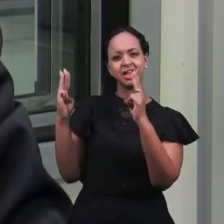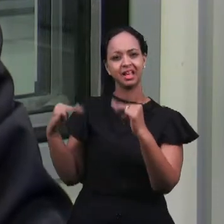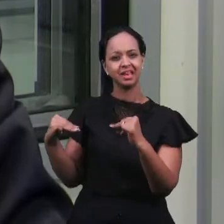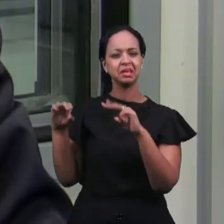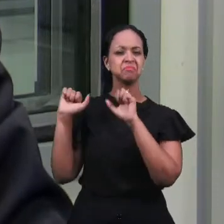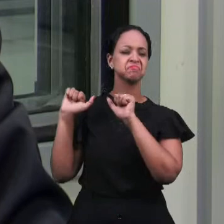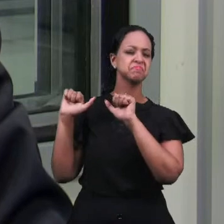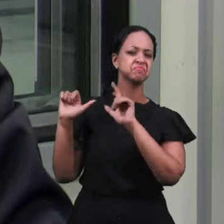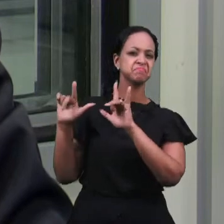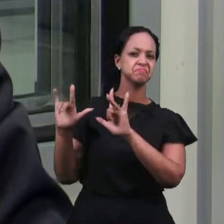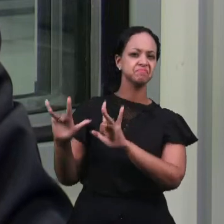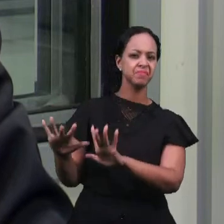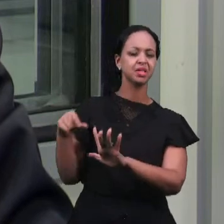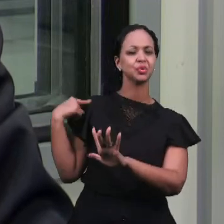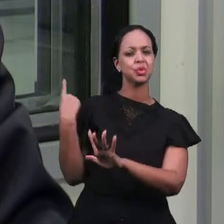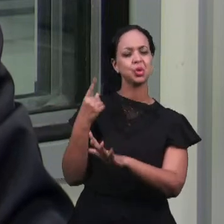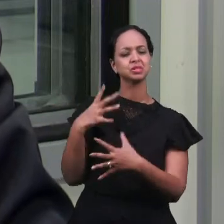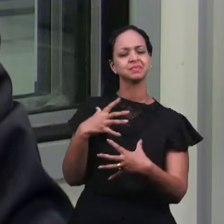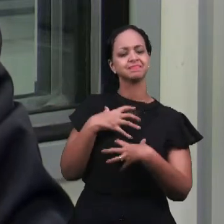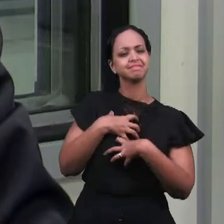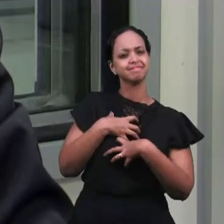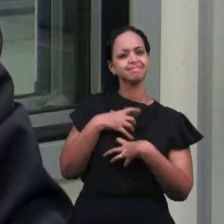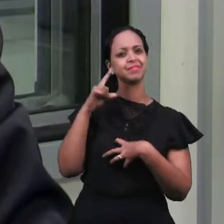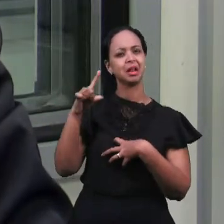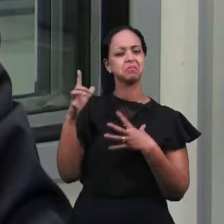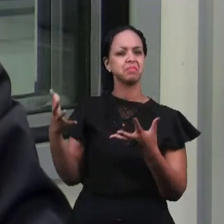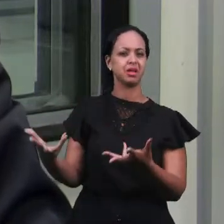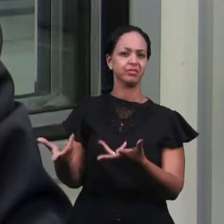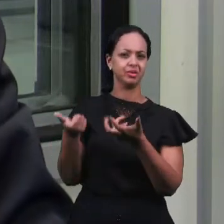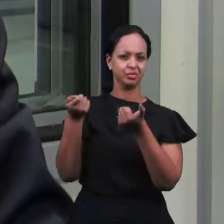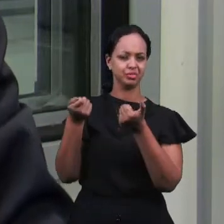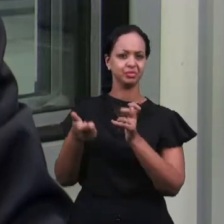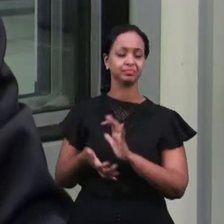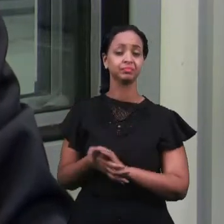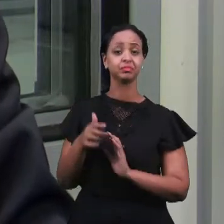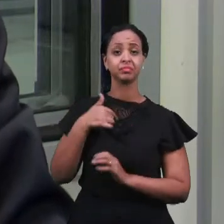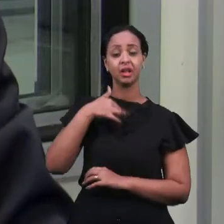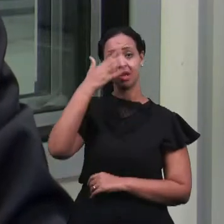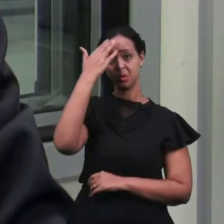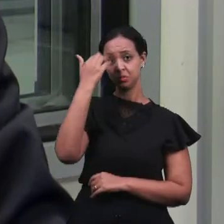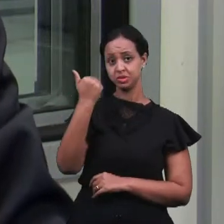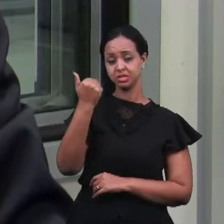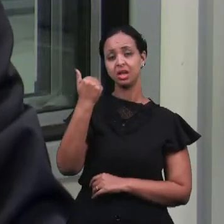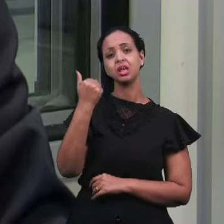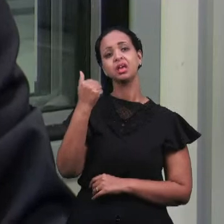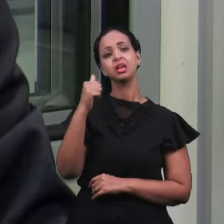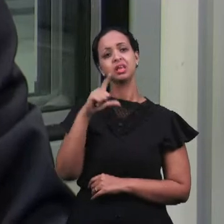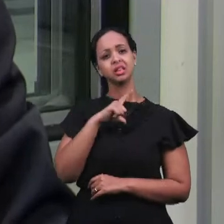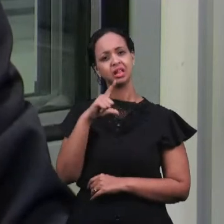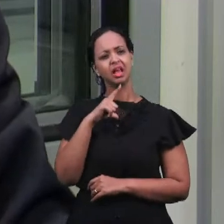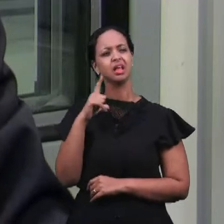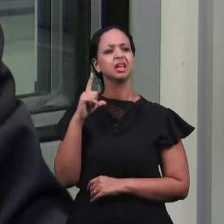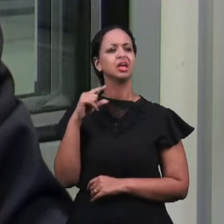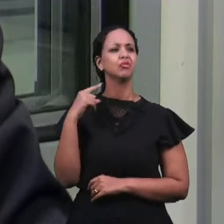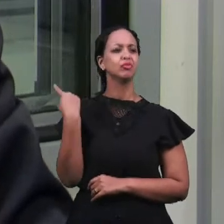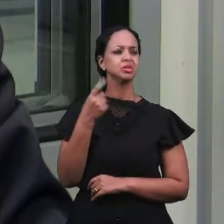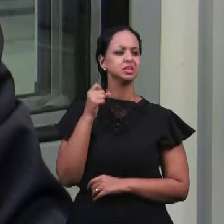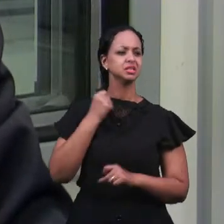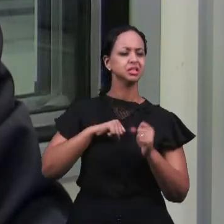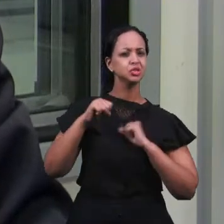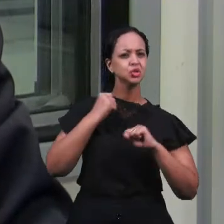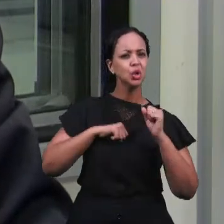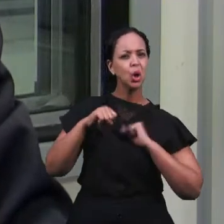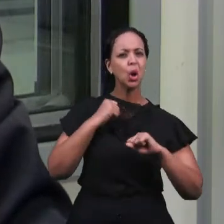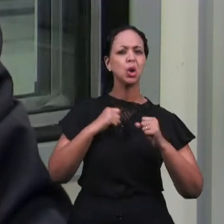nós alcançamos ali naquele lugar é algo extraordinário. E eu sei que os irmãos, né, estão ansiosos, né, para